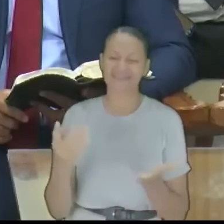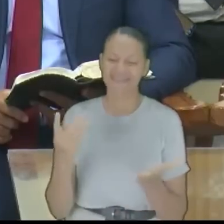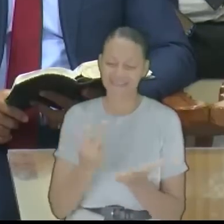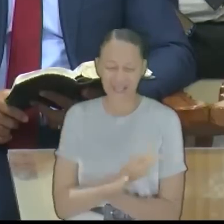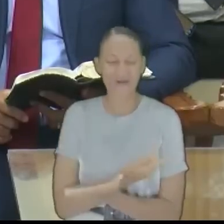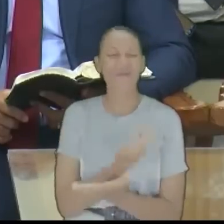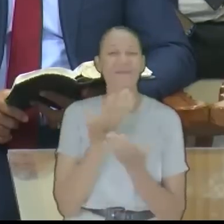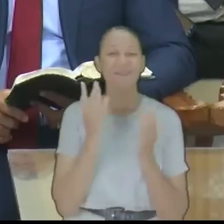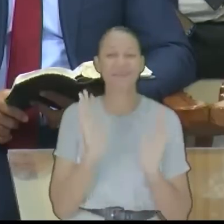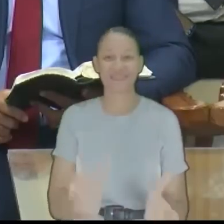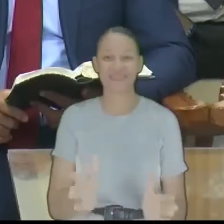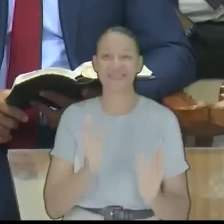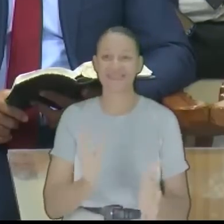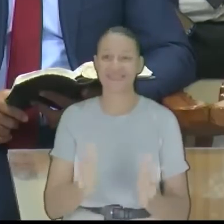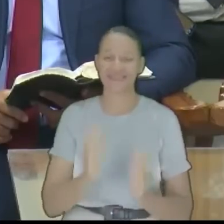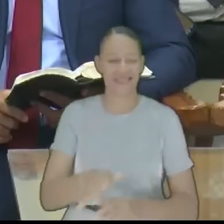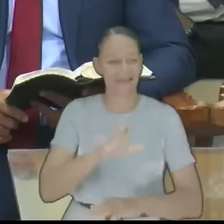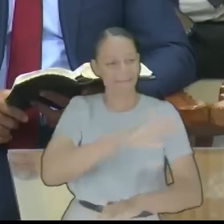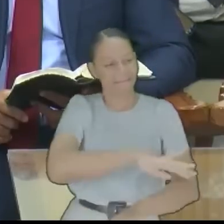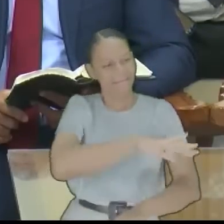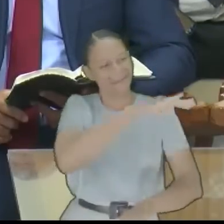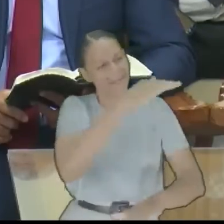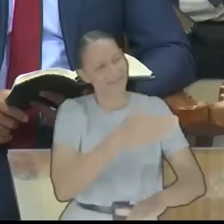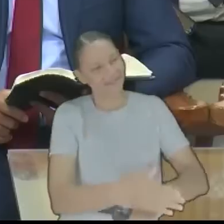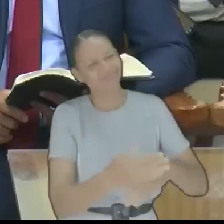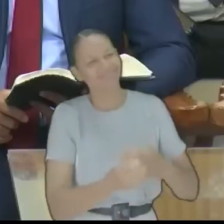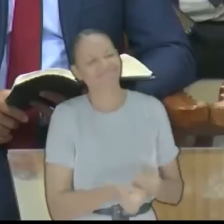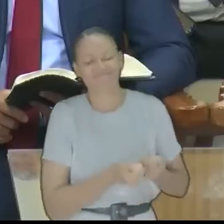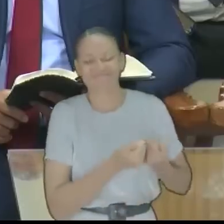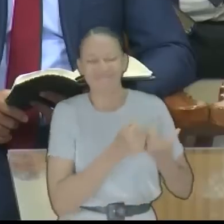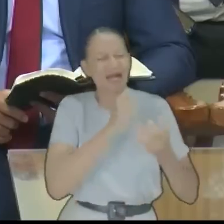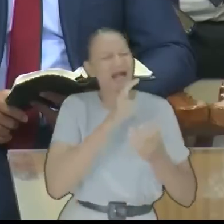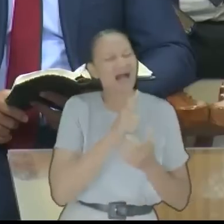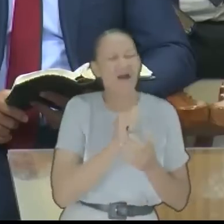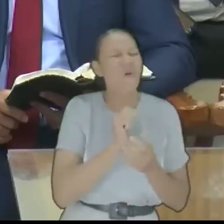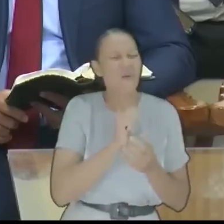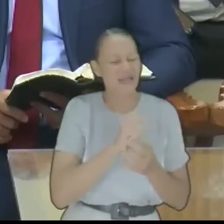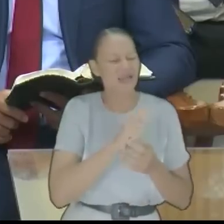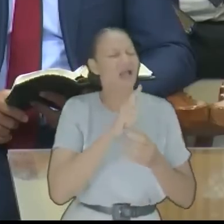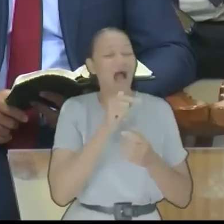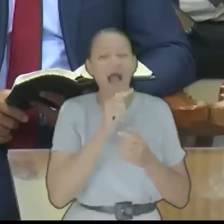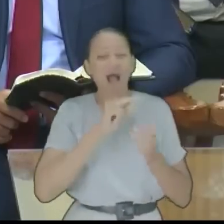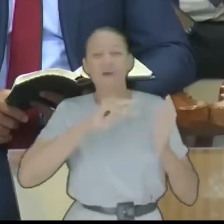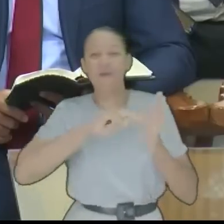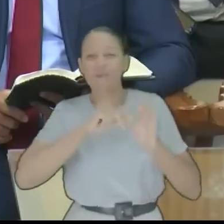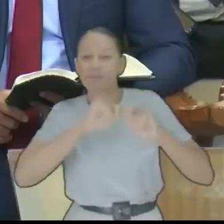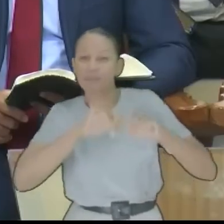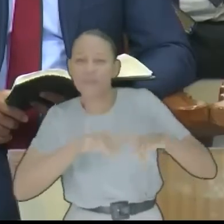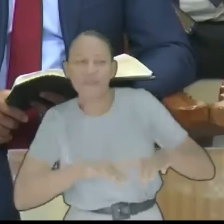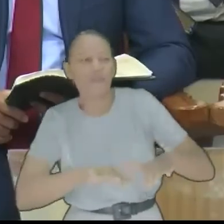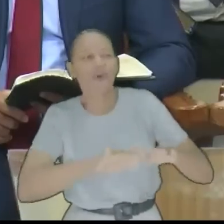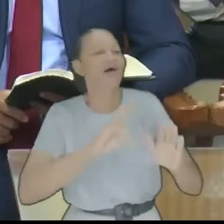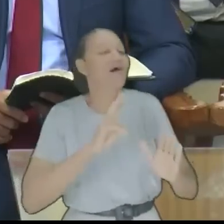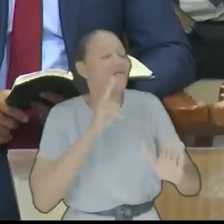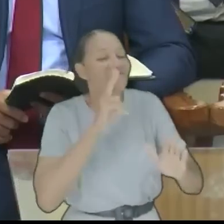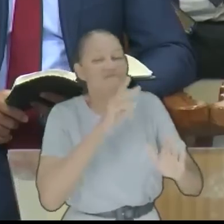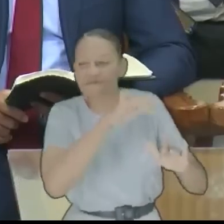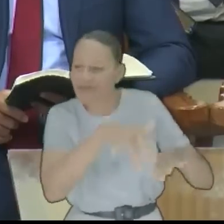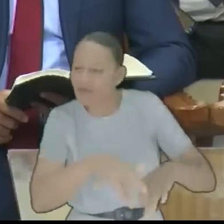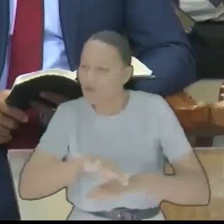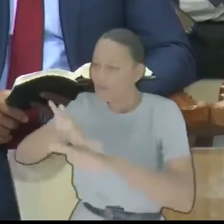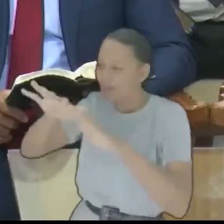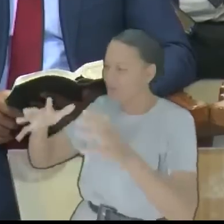acontecer. Os montes já começaram a destilar vinho, os outeiros já começaram a destilar